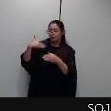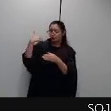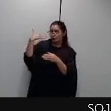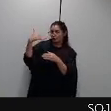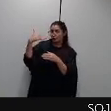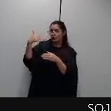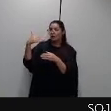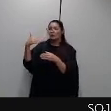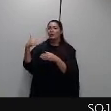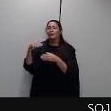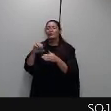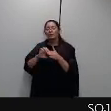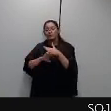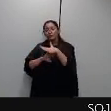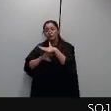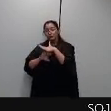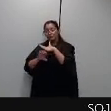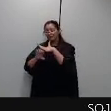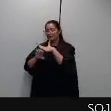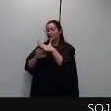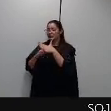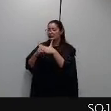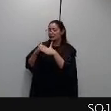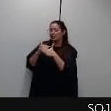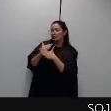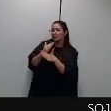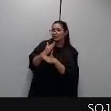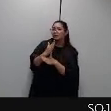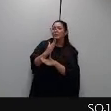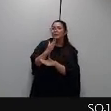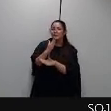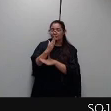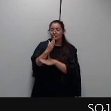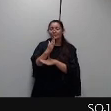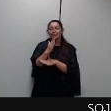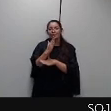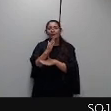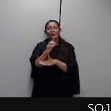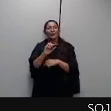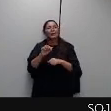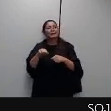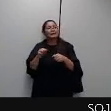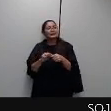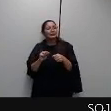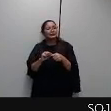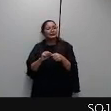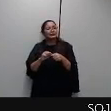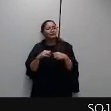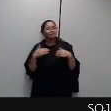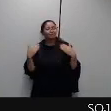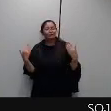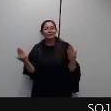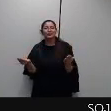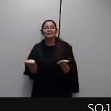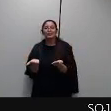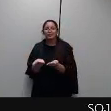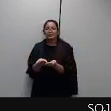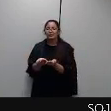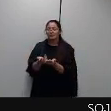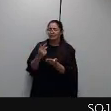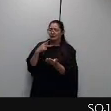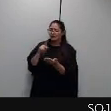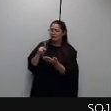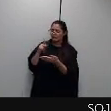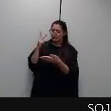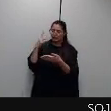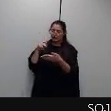em recuperação judicial em sede de execução fiscal de dívida tributária e não tributária acessos e como conflito de